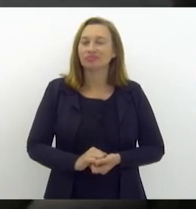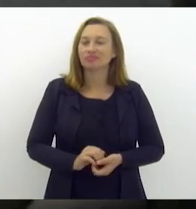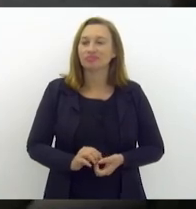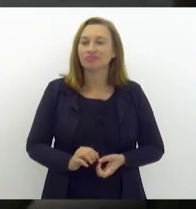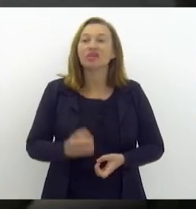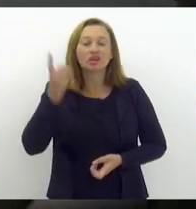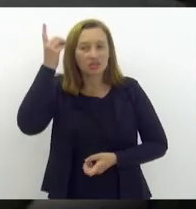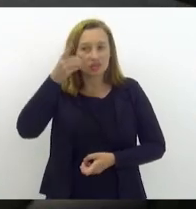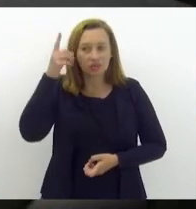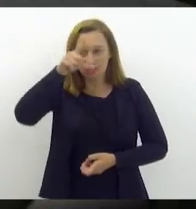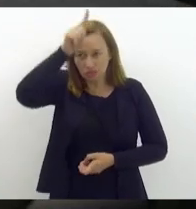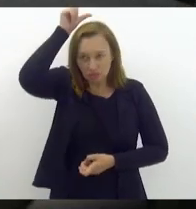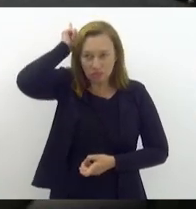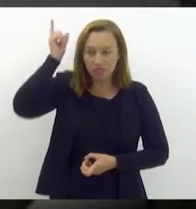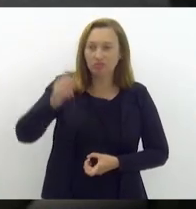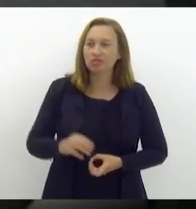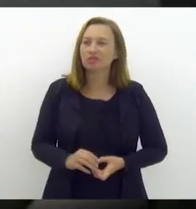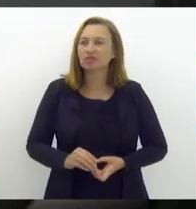Deputado Luiz